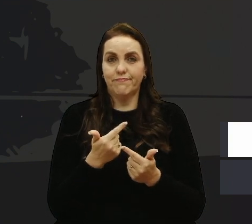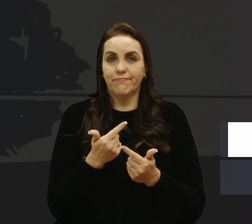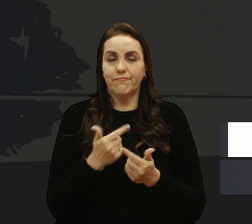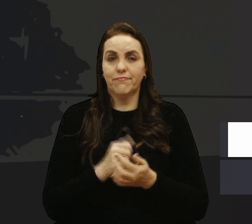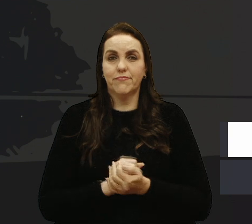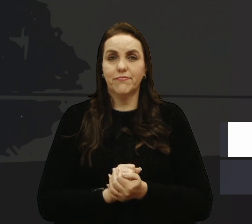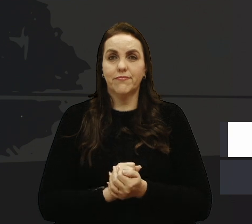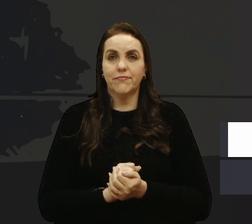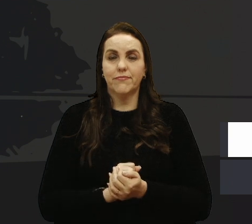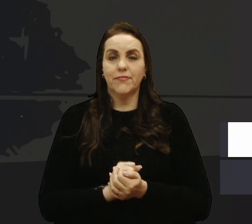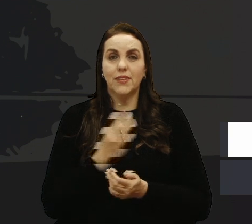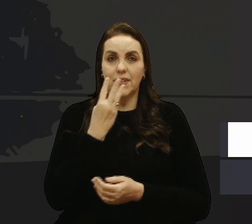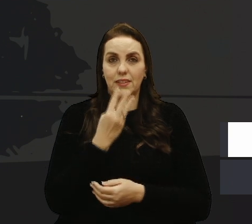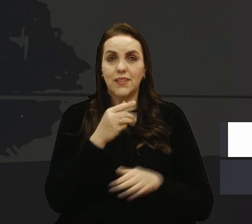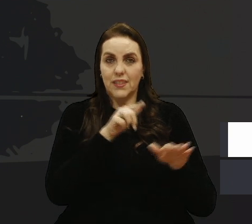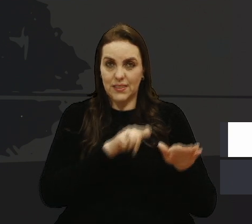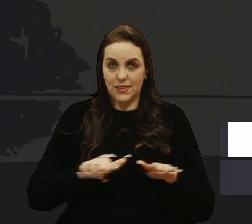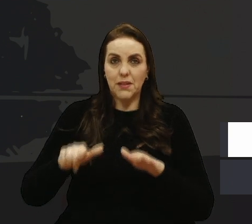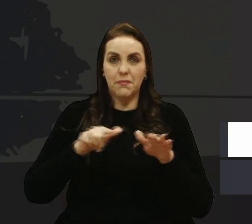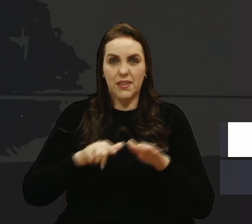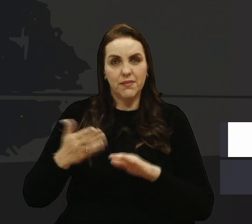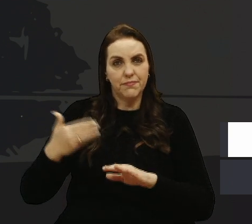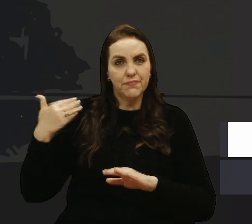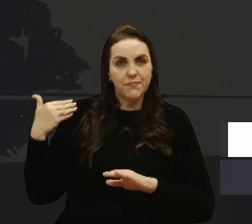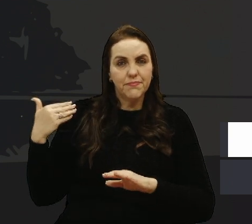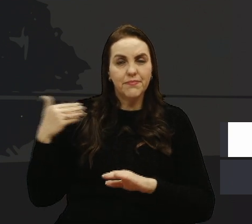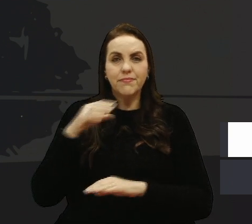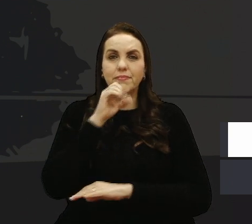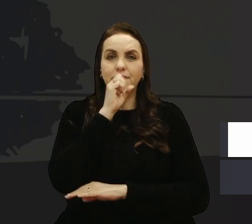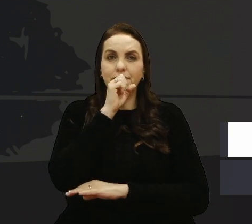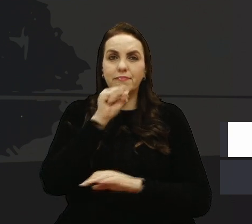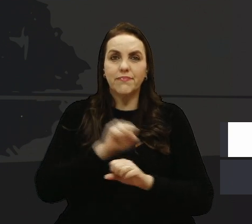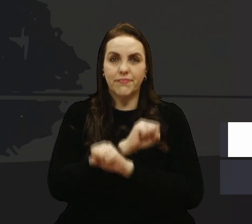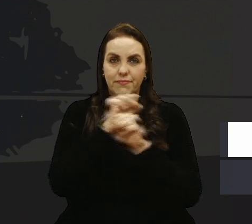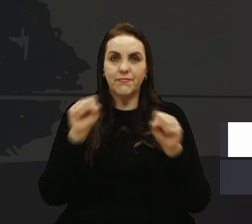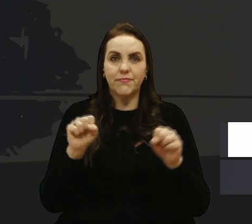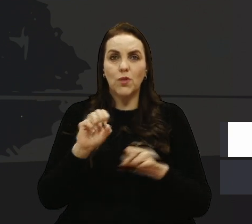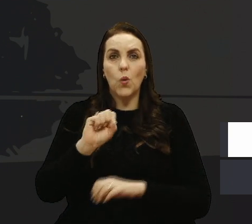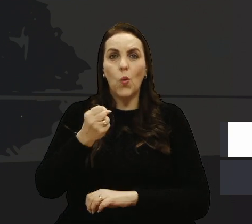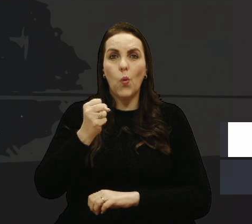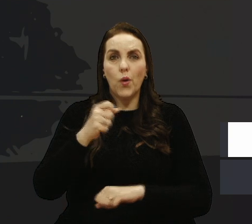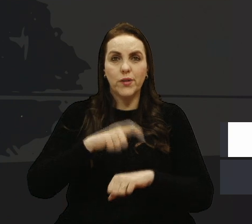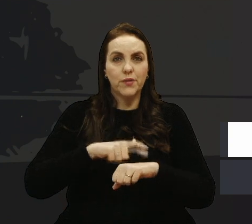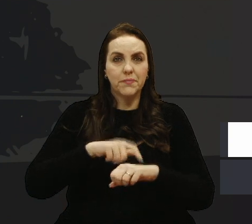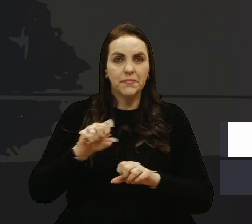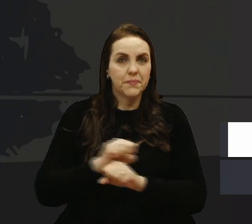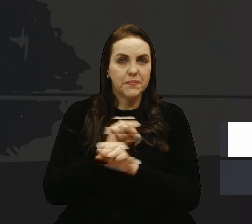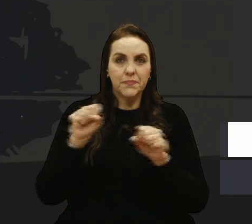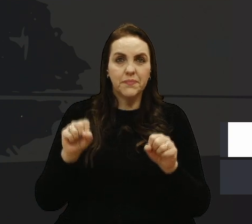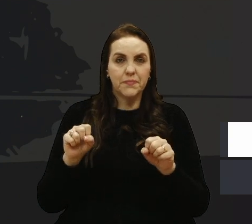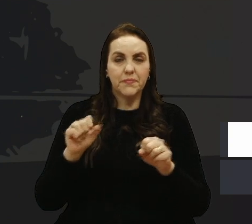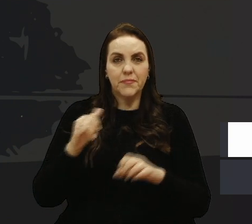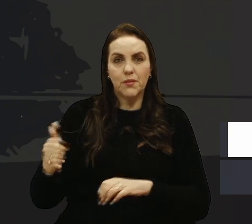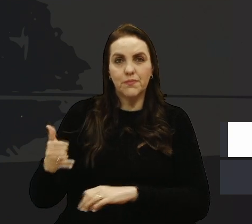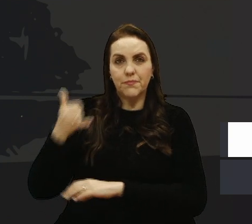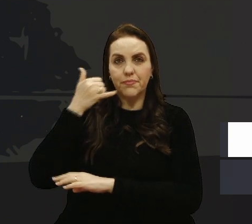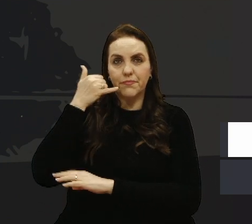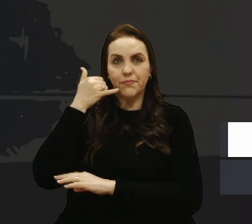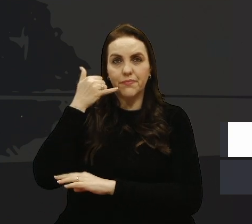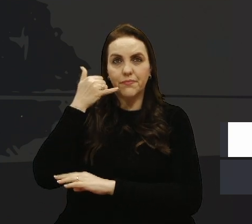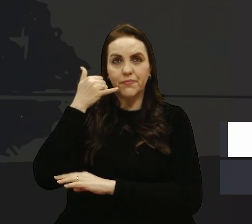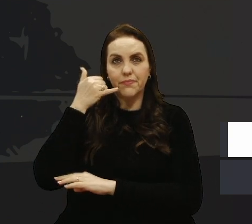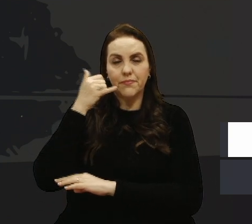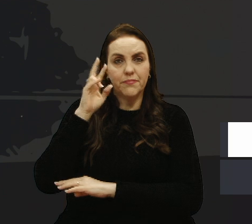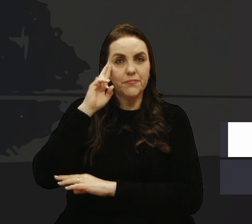Senhores, há 3 semanas atrás, num sábado de manhã, às 8 horas da manhã, eu recebi a ligação do